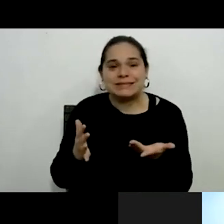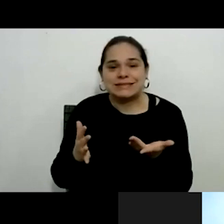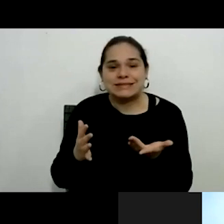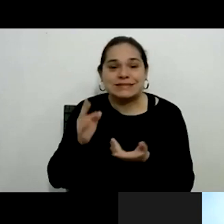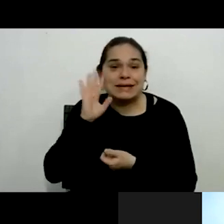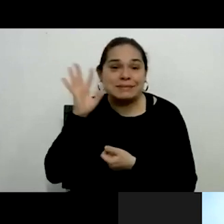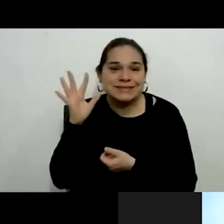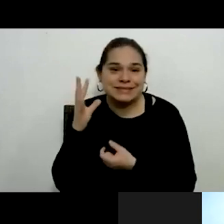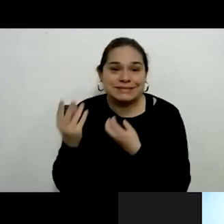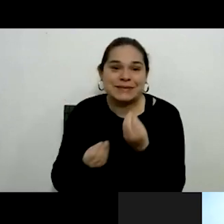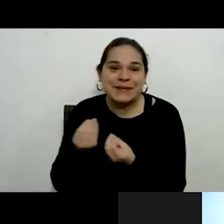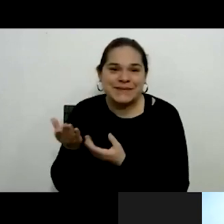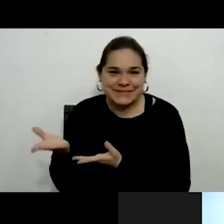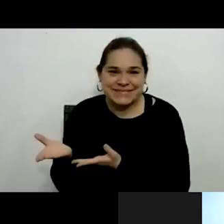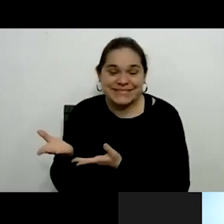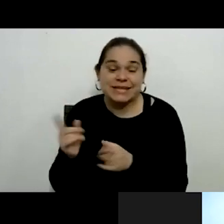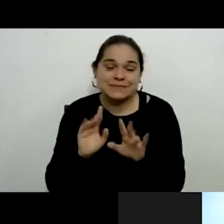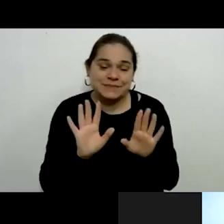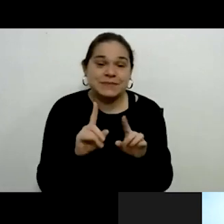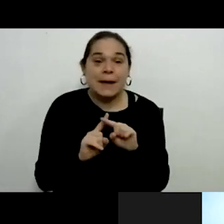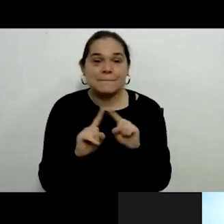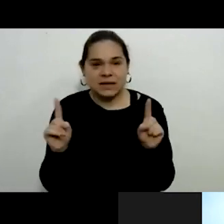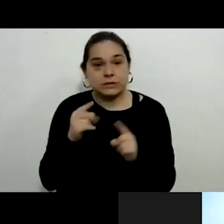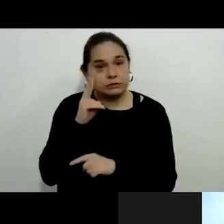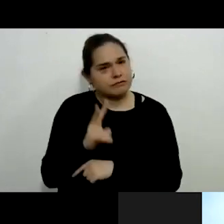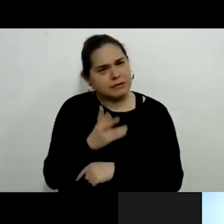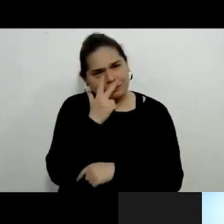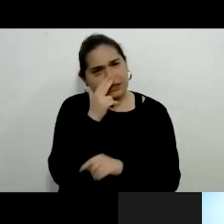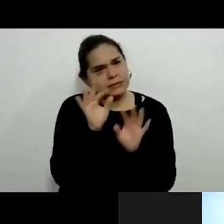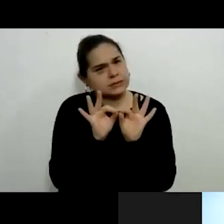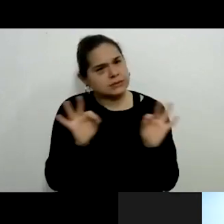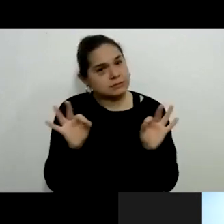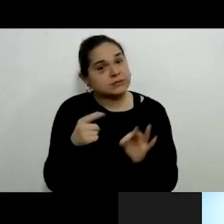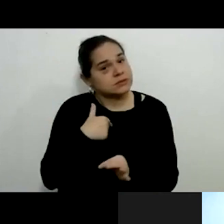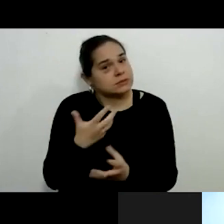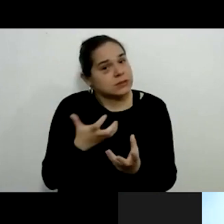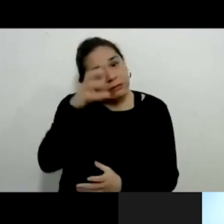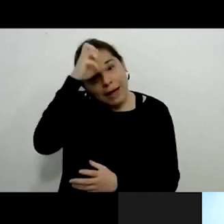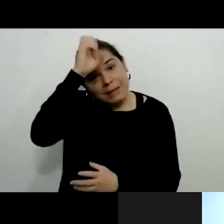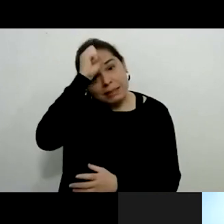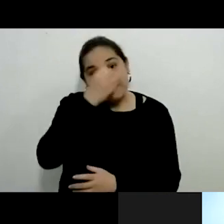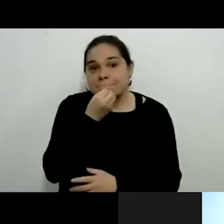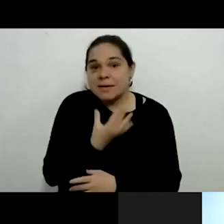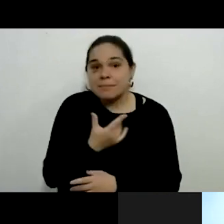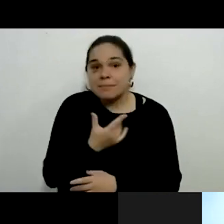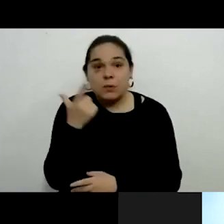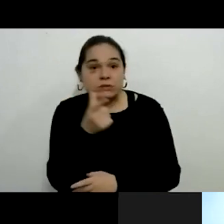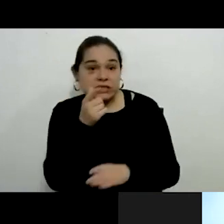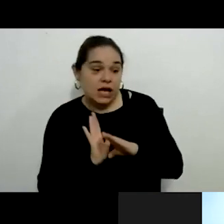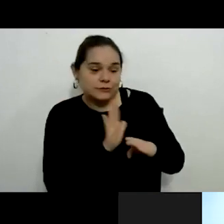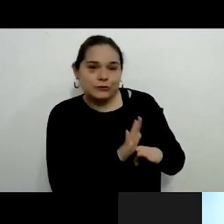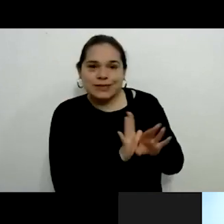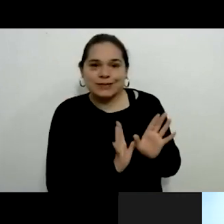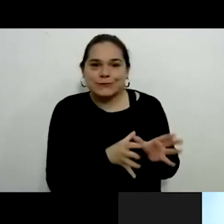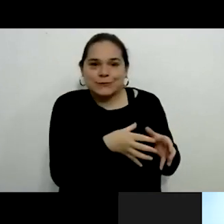passar para os outros, entende? Mas nesse caso aí eu estou vendo que é bem simples e eu quero ver se eu consigo aprender bem para poder ajudar os colegas meus lá também a hora que eles